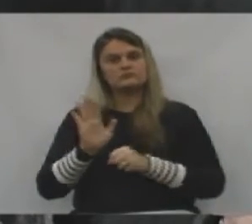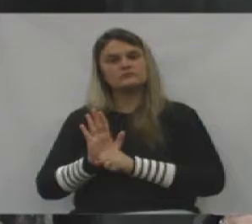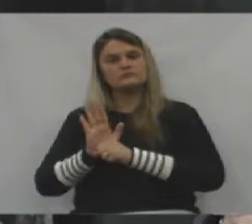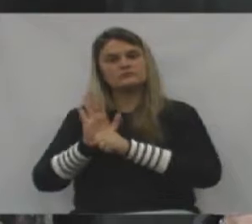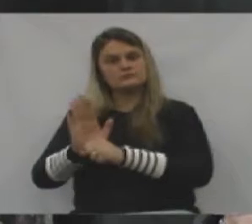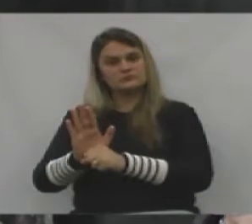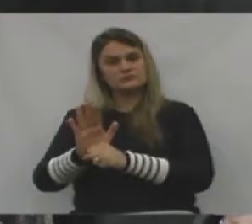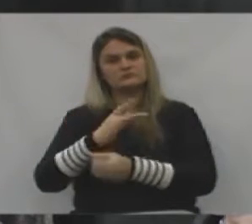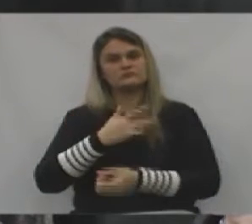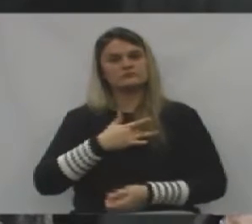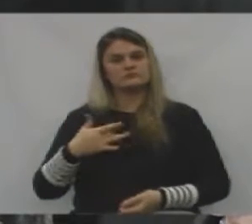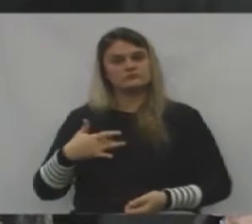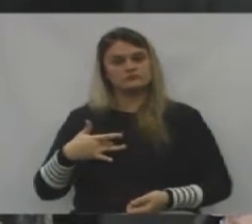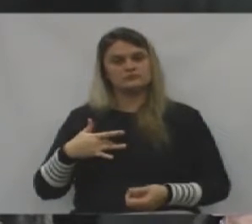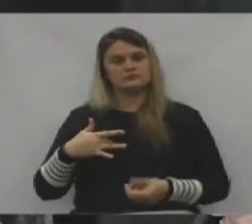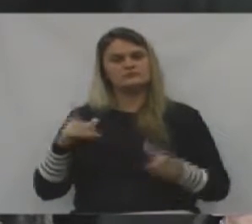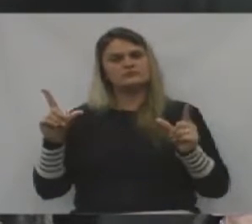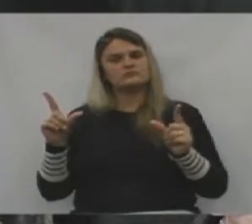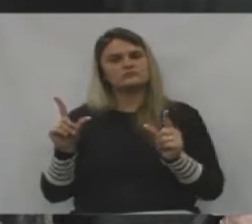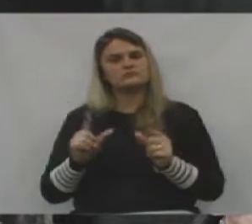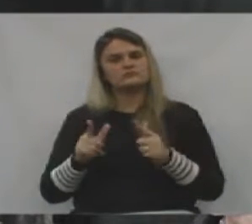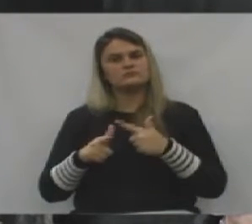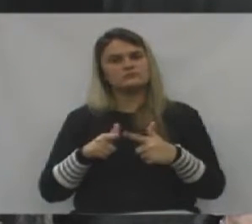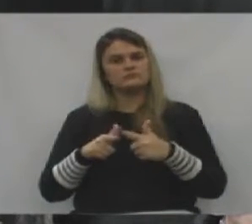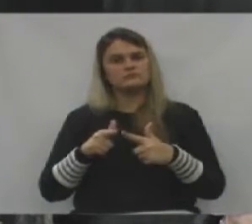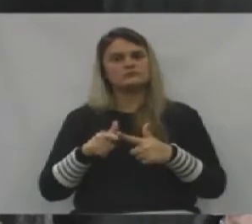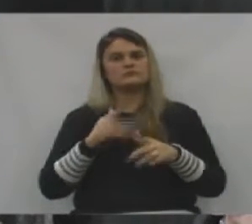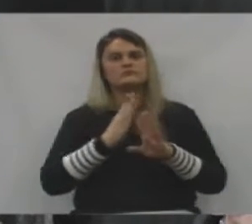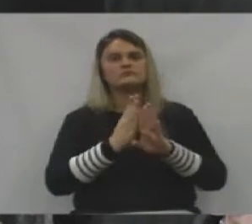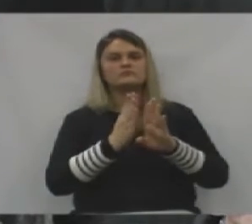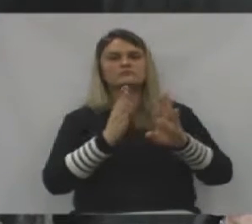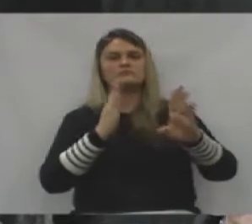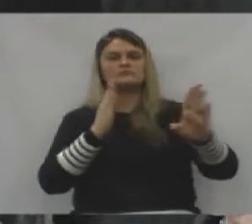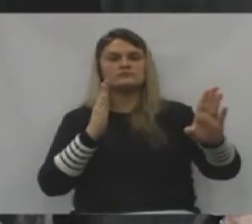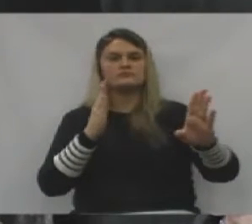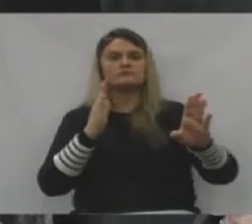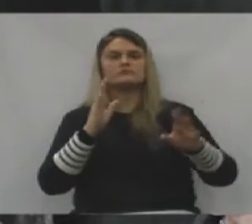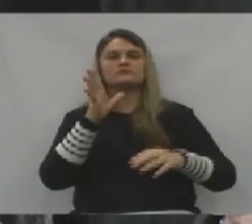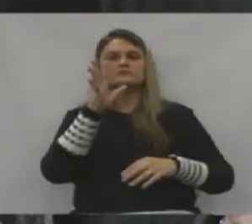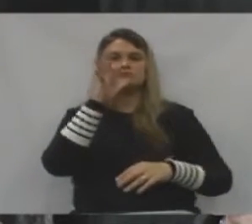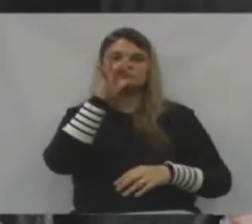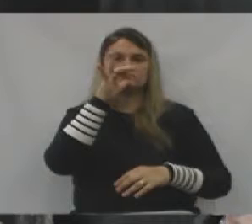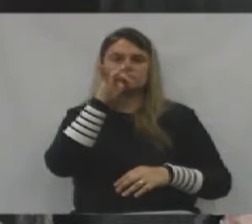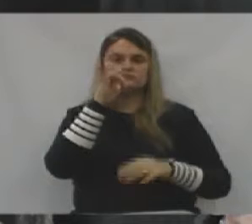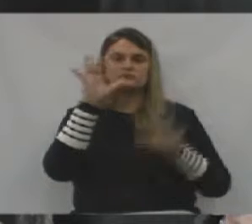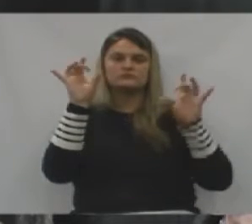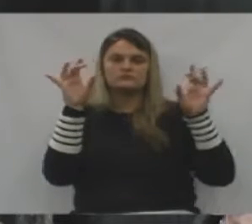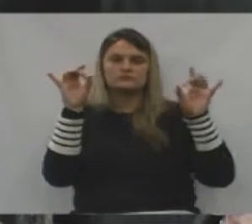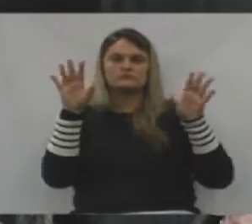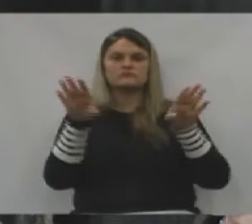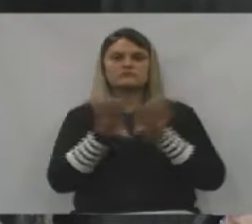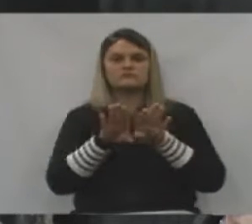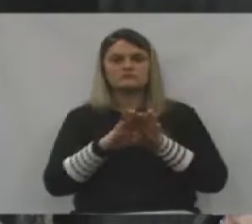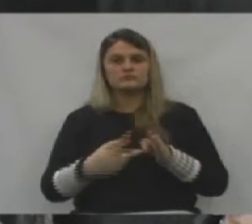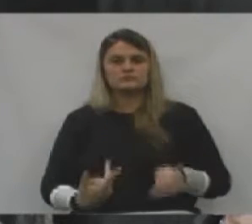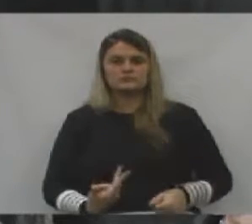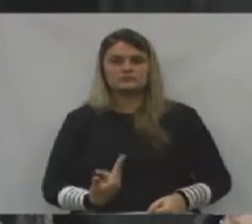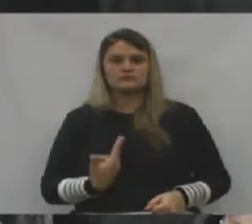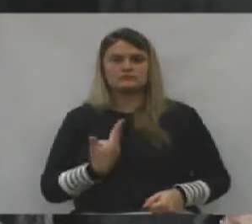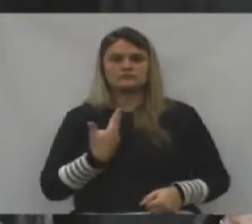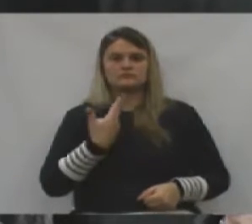ajudando a saúde a acabar com a fila de consultas especializadas e das cirurgias